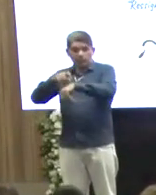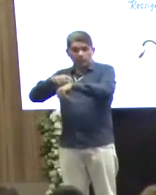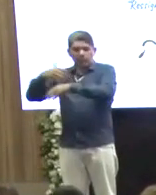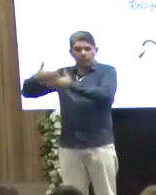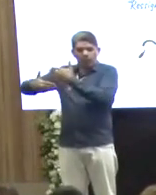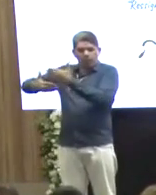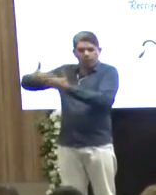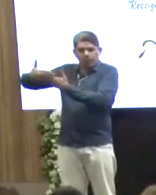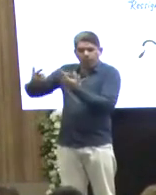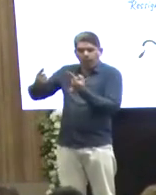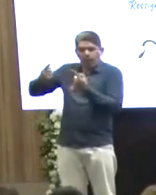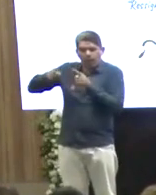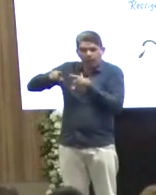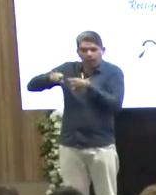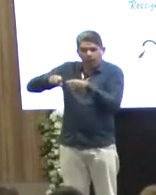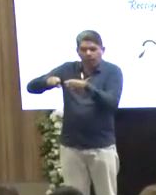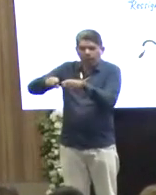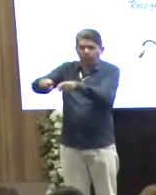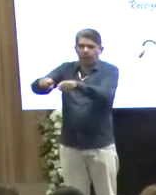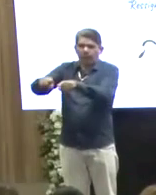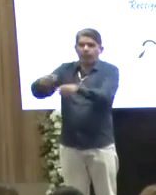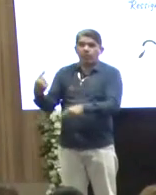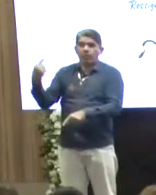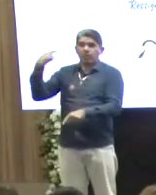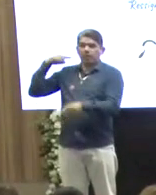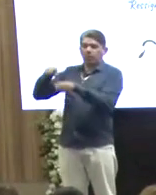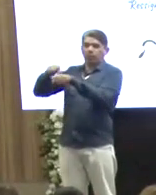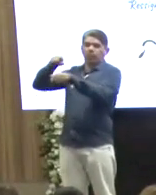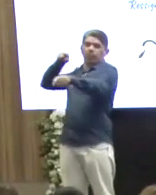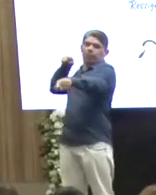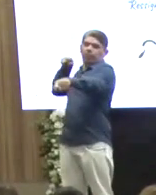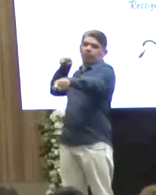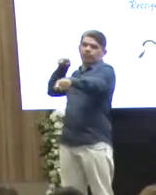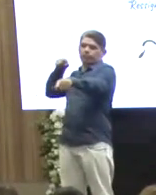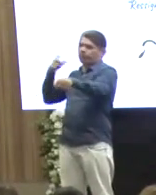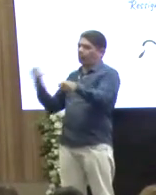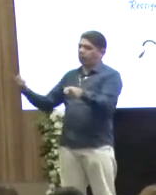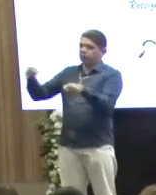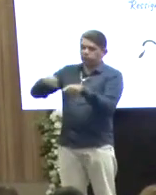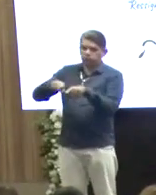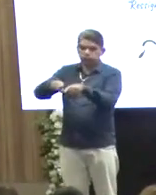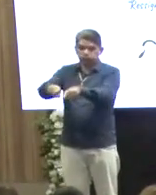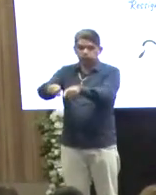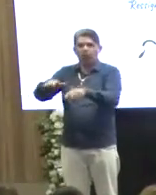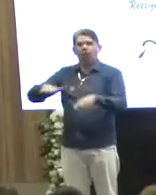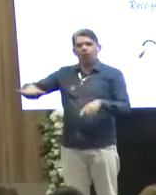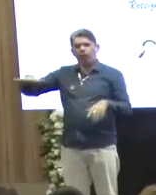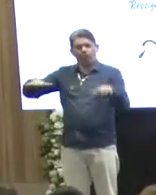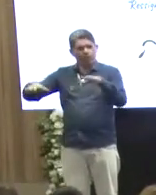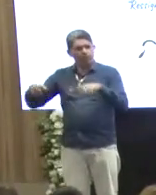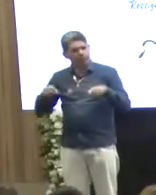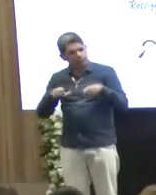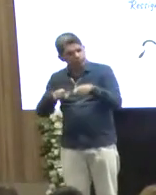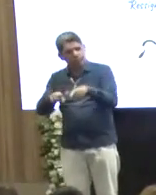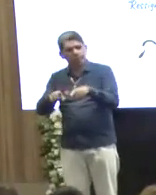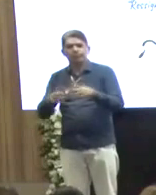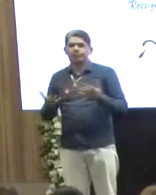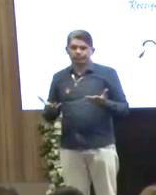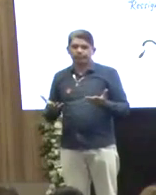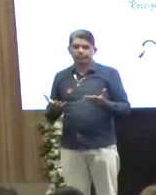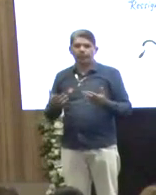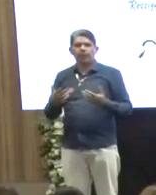uma mudança, para que essa escola que nós temos, essa educação que nós temos, ela esteja em sintonia com a dinâmica